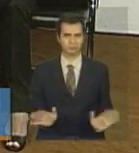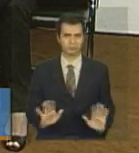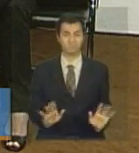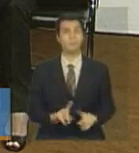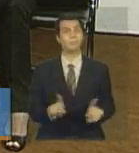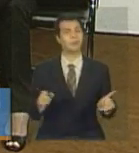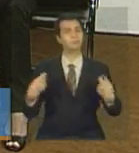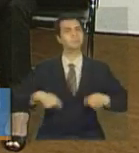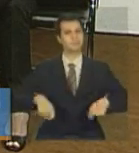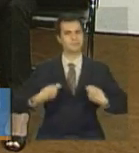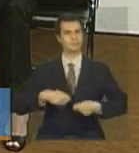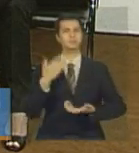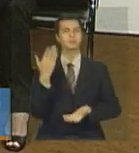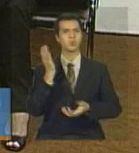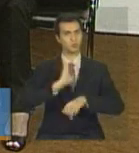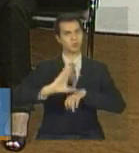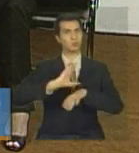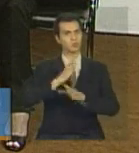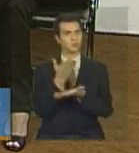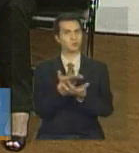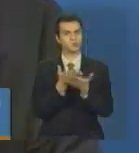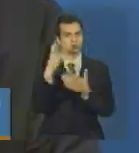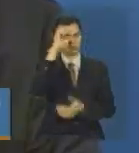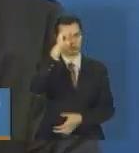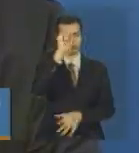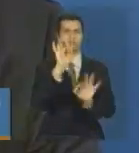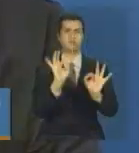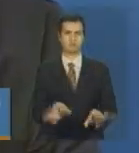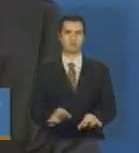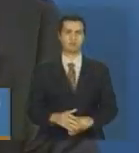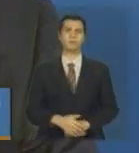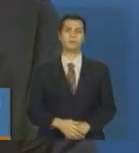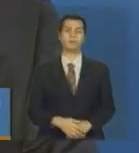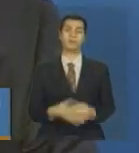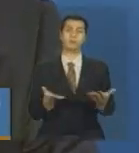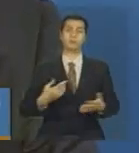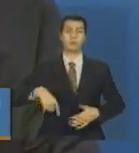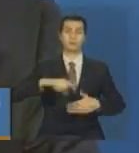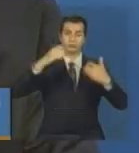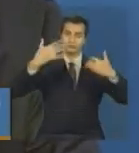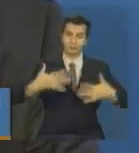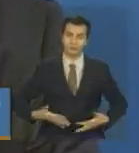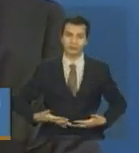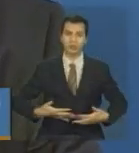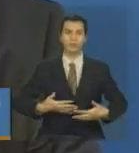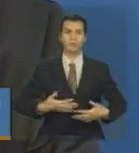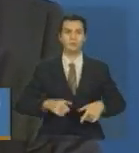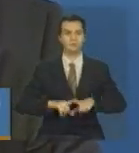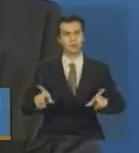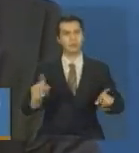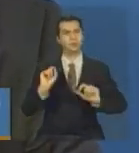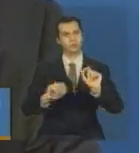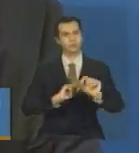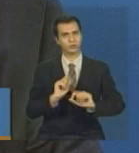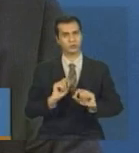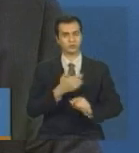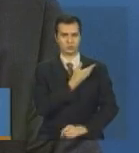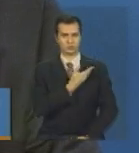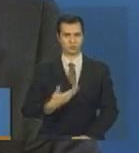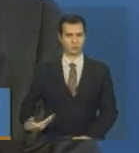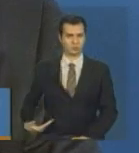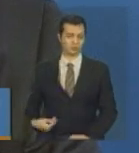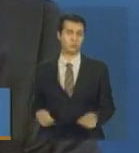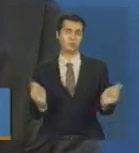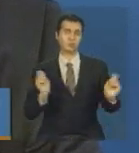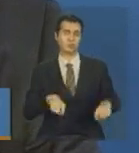escolaridade, mas exigem capacidade de fazer. Então, é principalmente disso que nós estamos falando. Obviamente, isso não elide a responsabilidade da União em